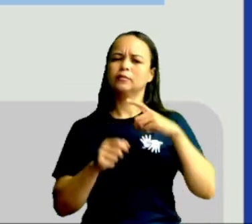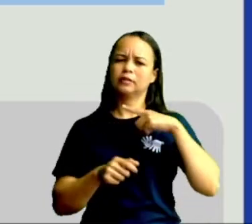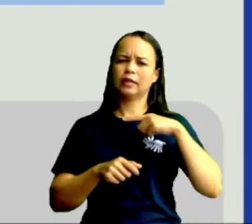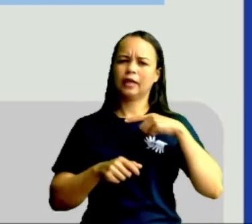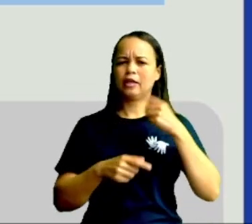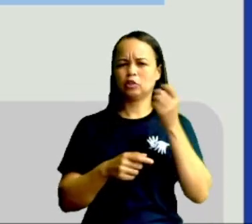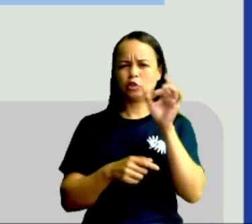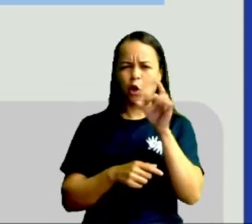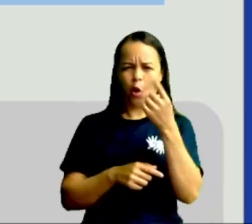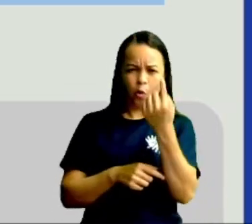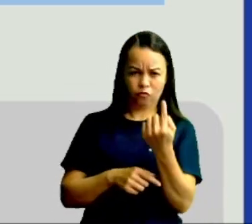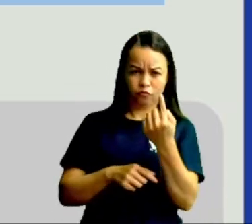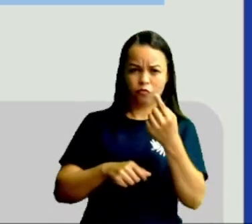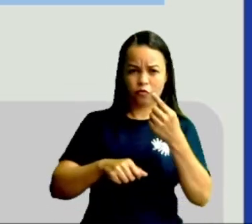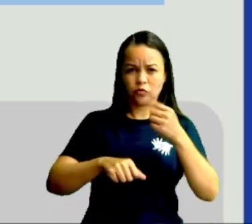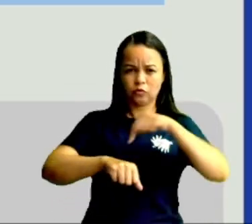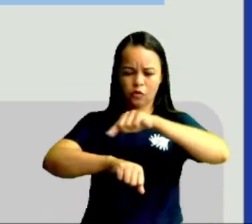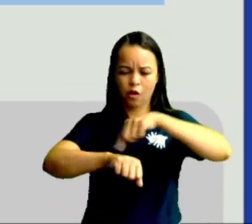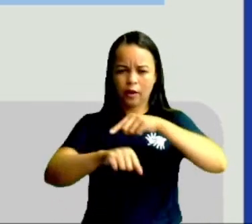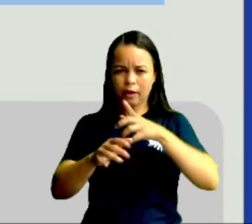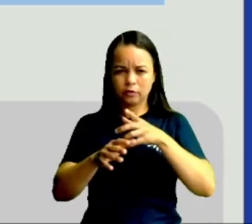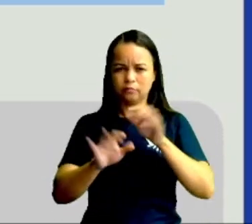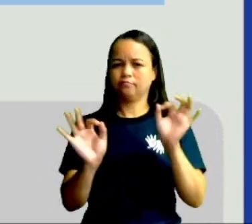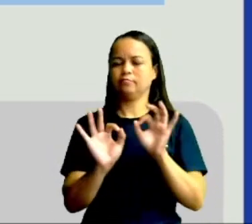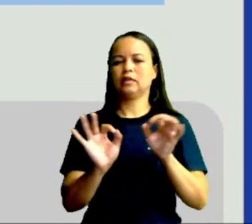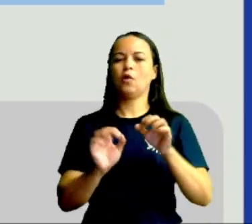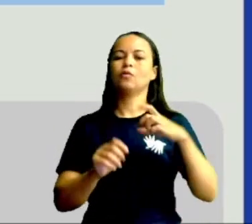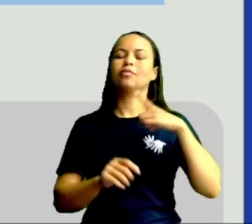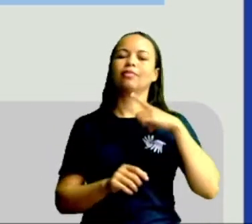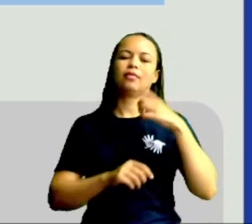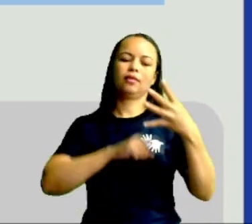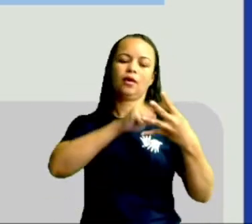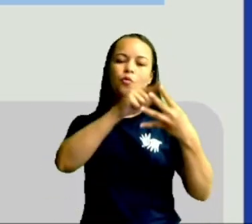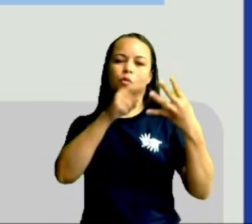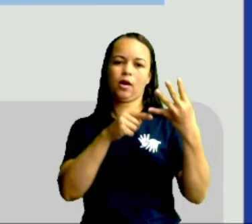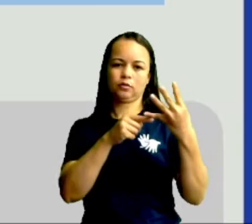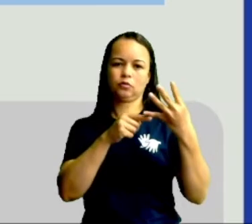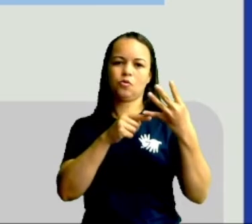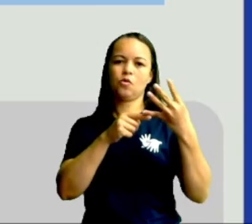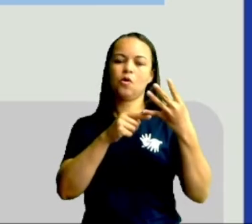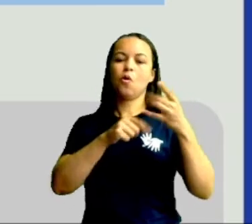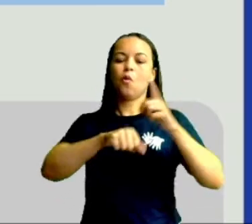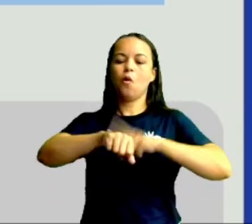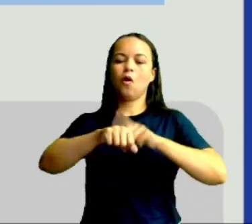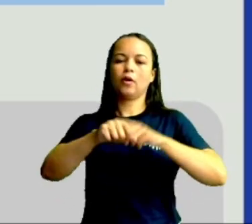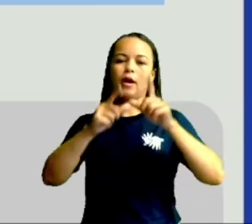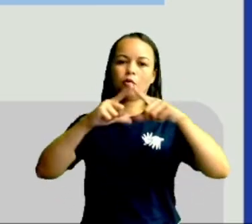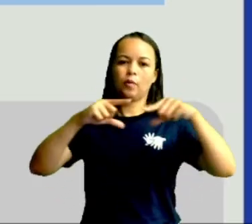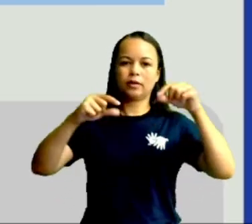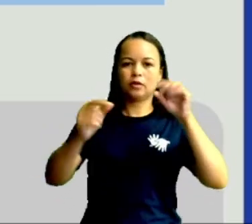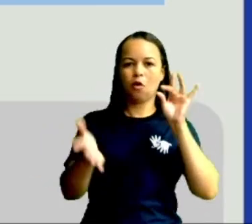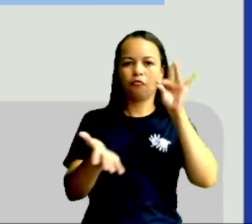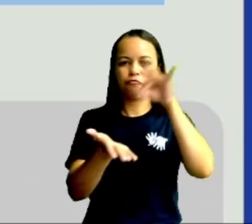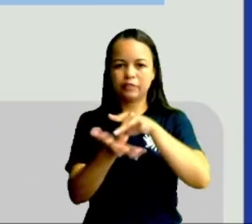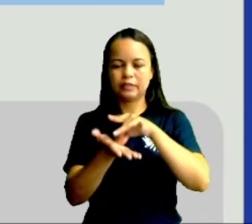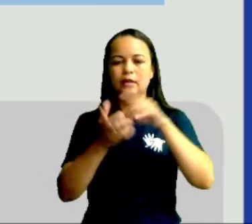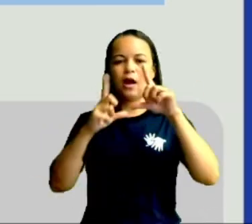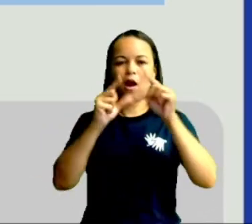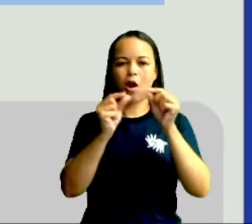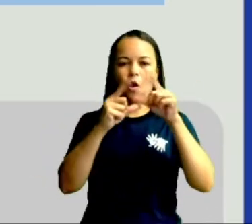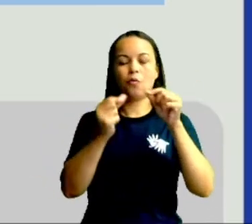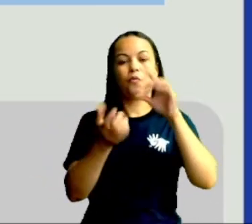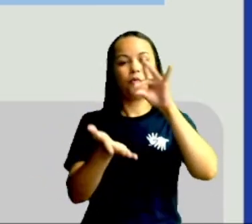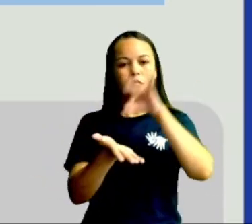fuso horários, e sim 4. O horário de Brasília, o qual é oficial do país, tem um fuso